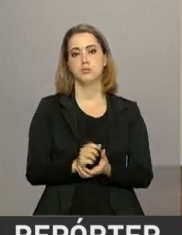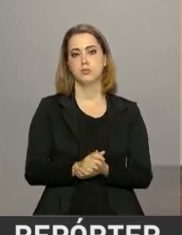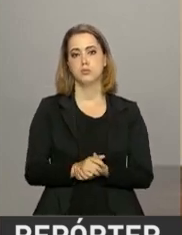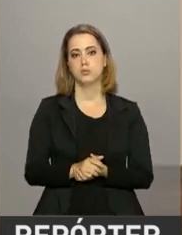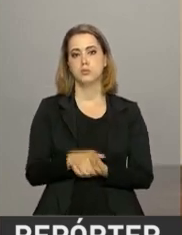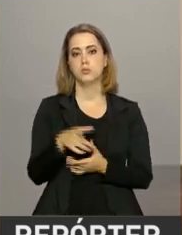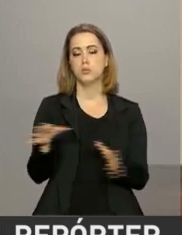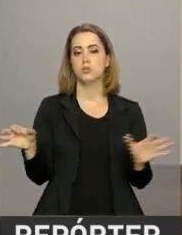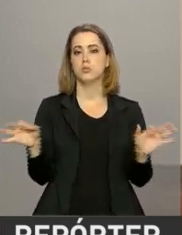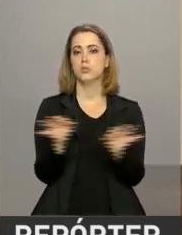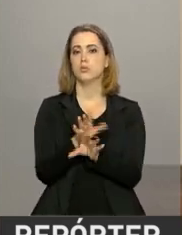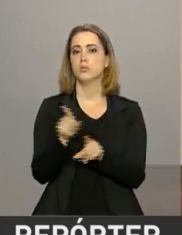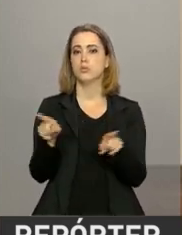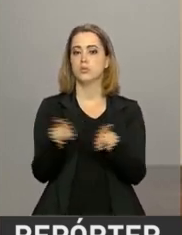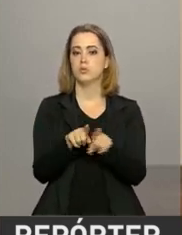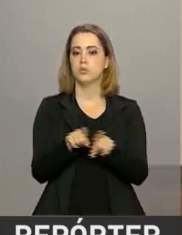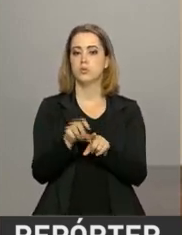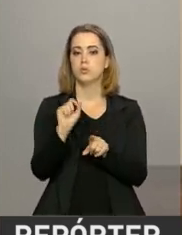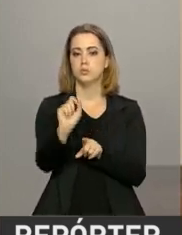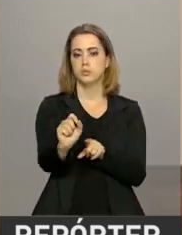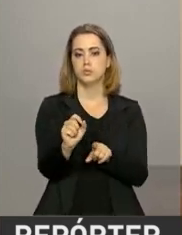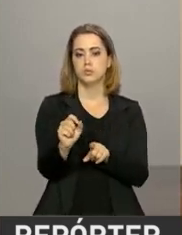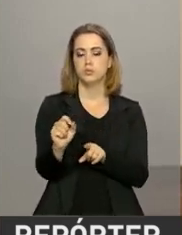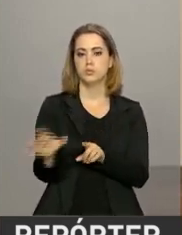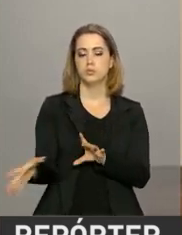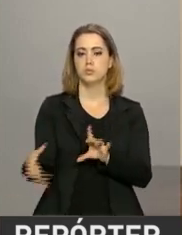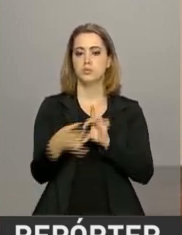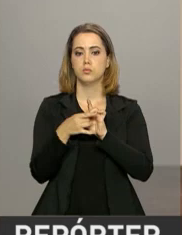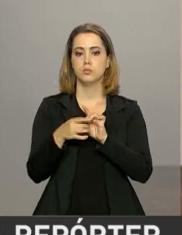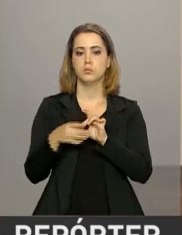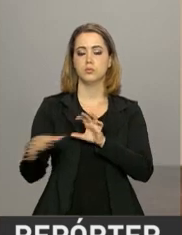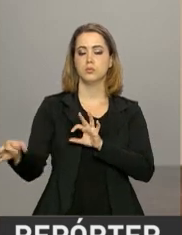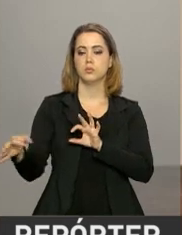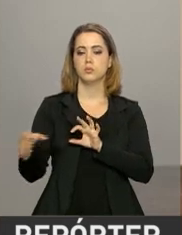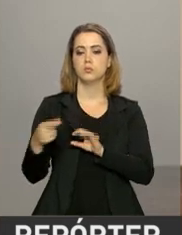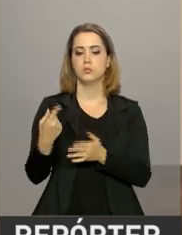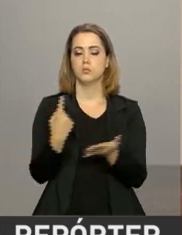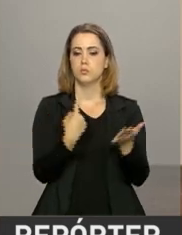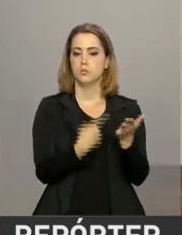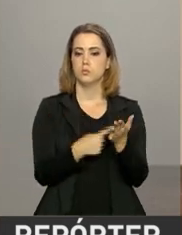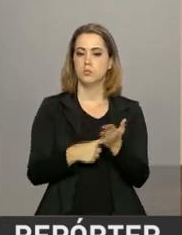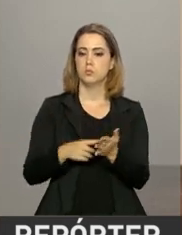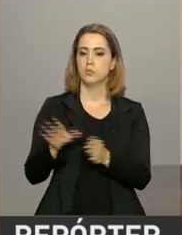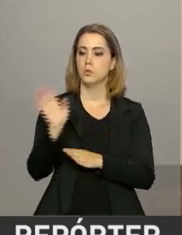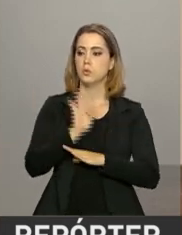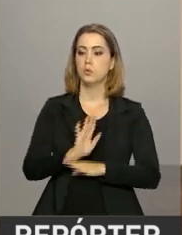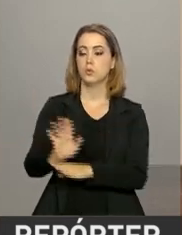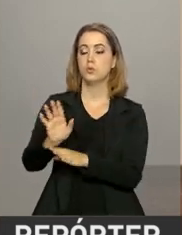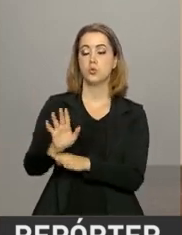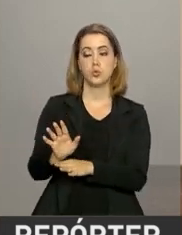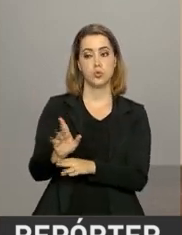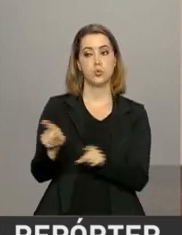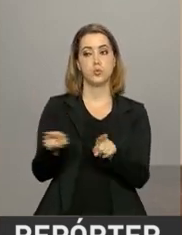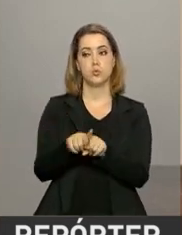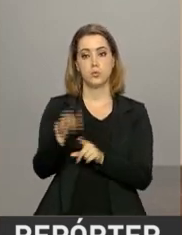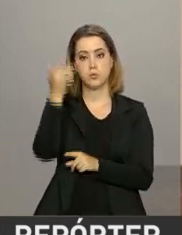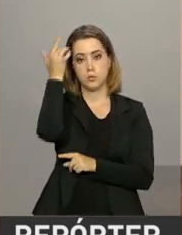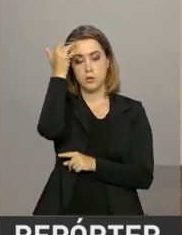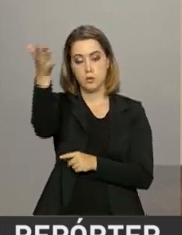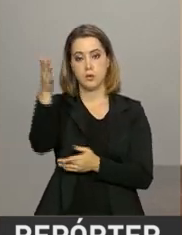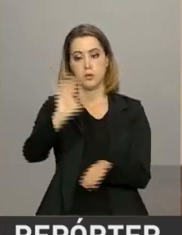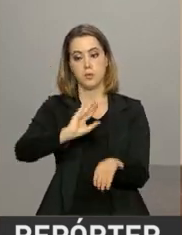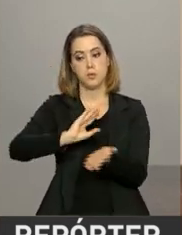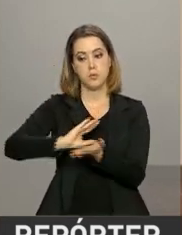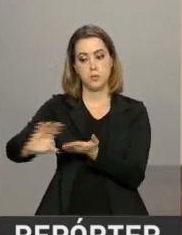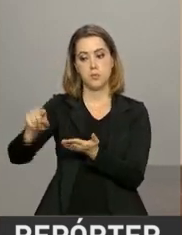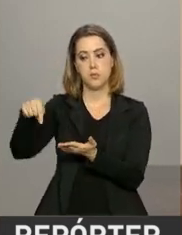Foram concluídas também as negociações de acordo de cooperação e facilitação de